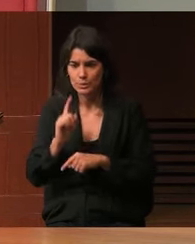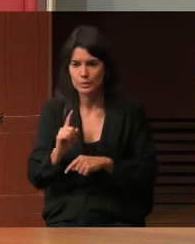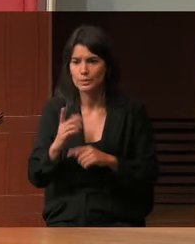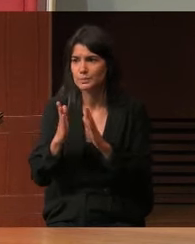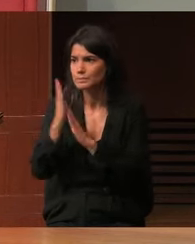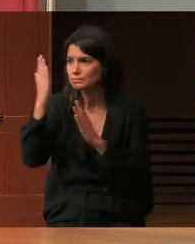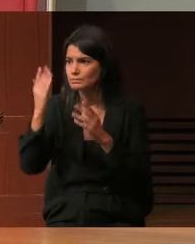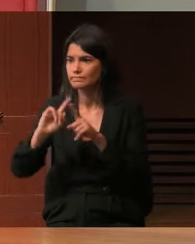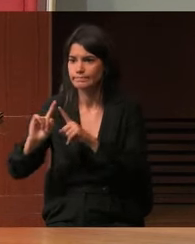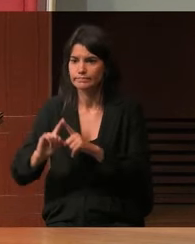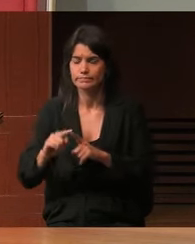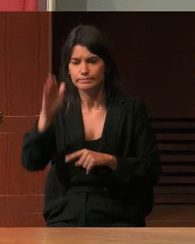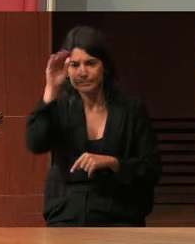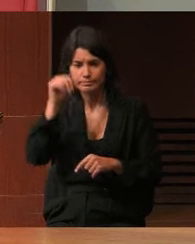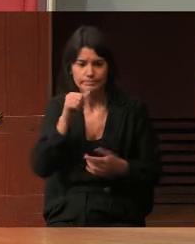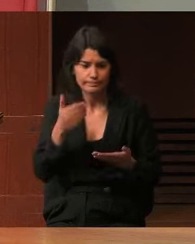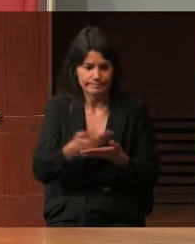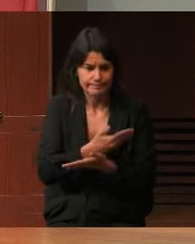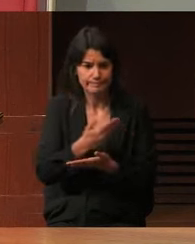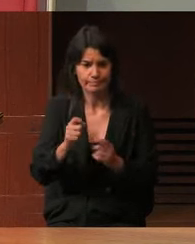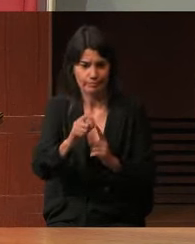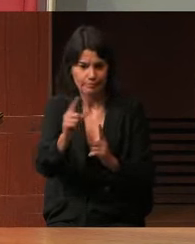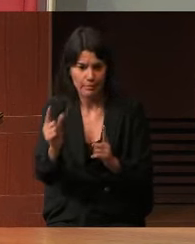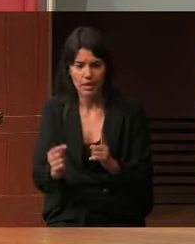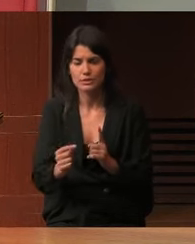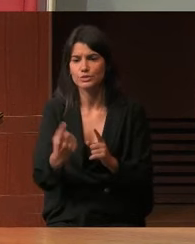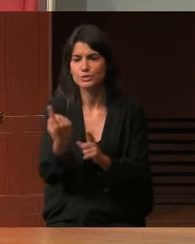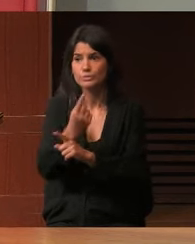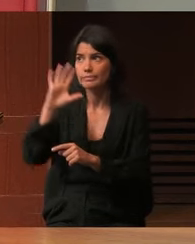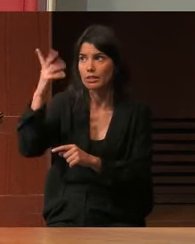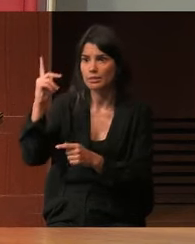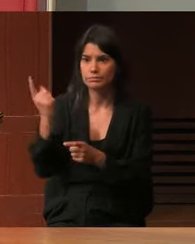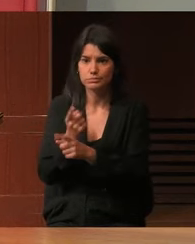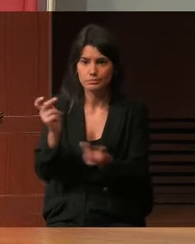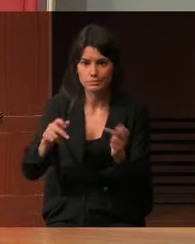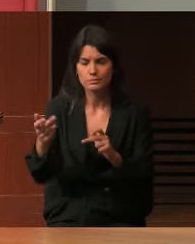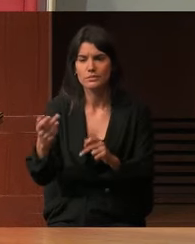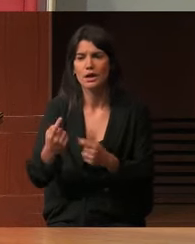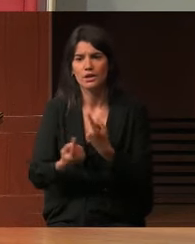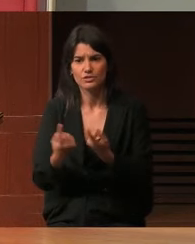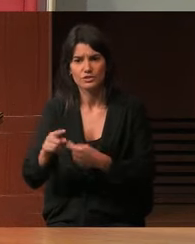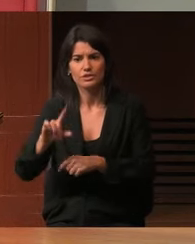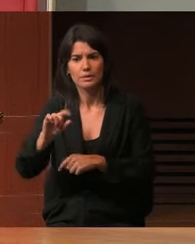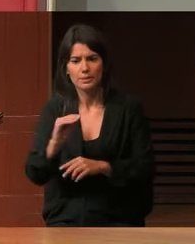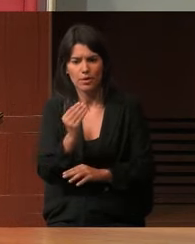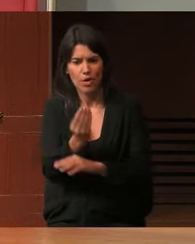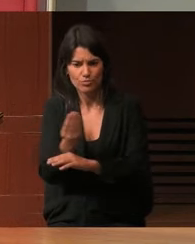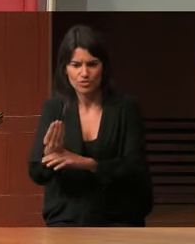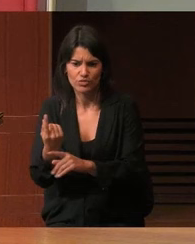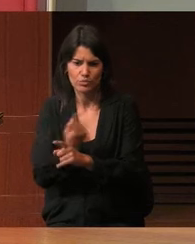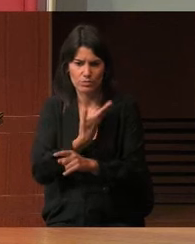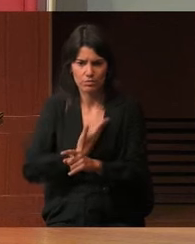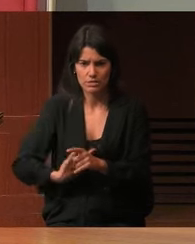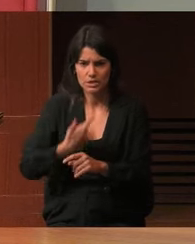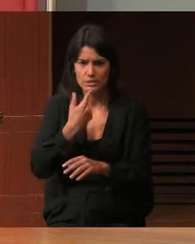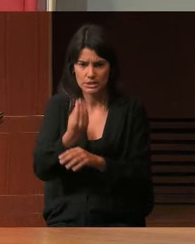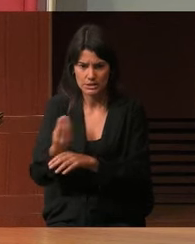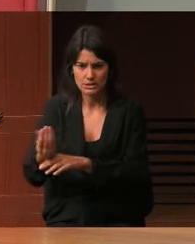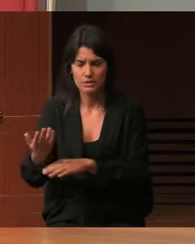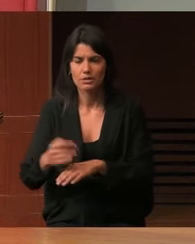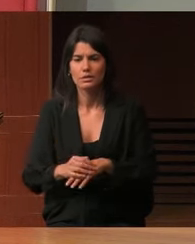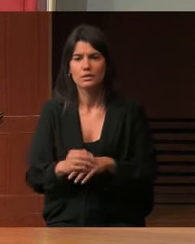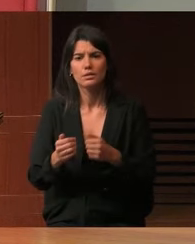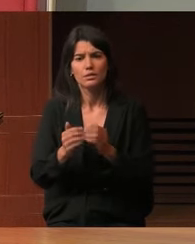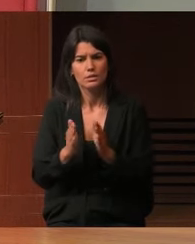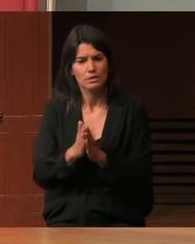deuses, animais, os mortos, as plantas, os fenómenos meteorológicos, muitas vezes também os objetos e os artefactos, todos providos